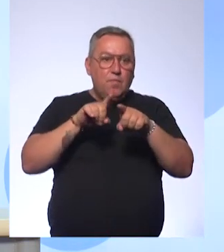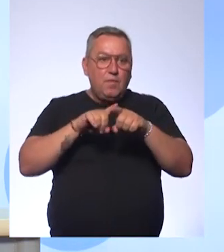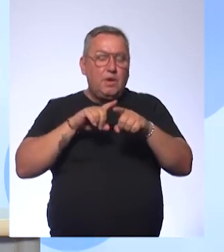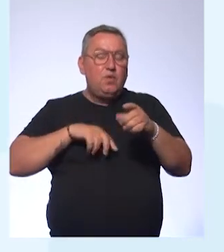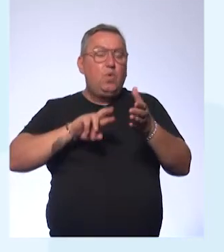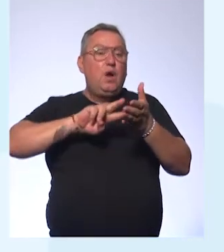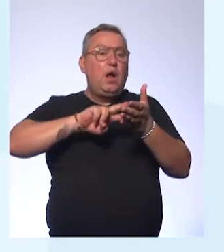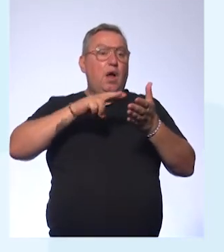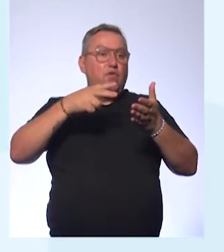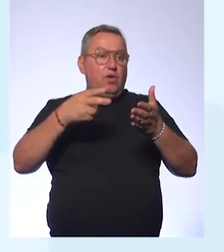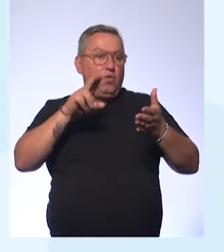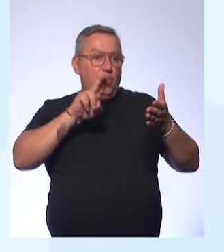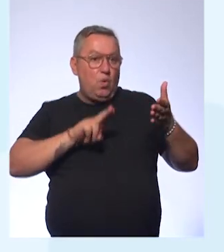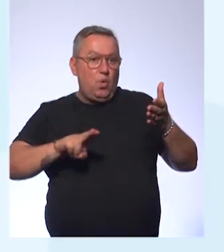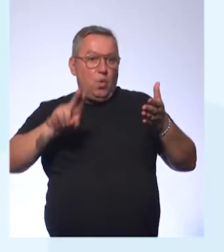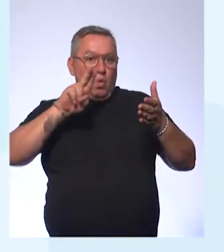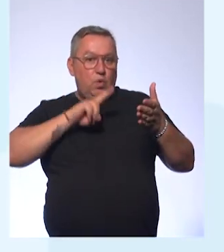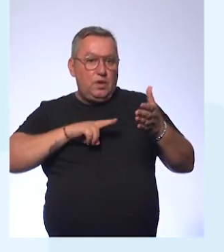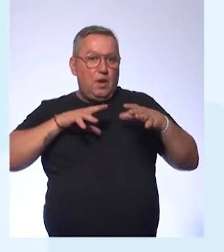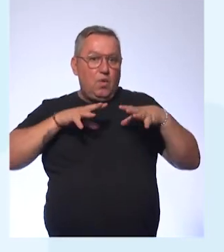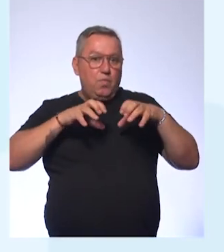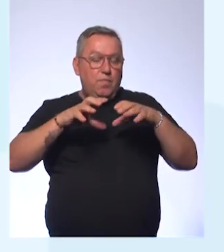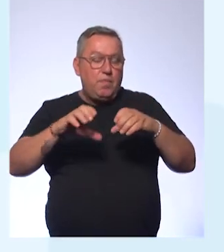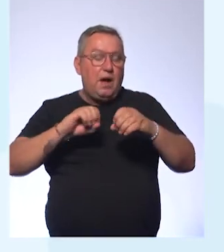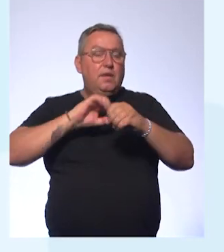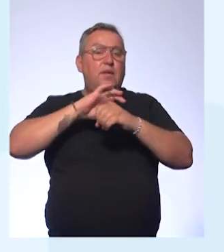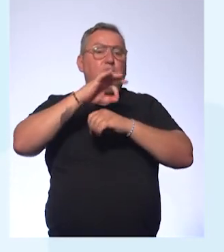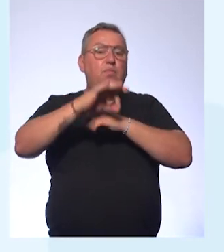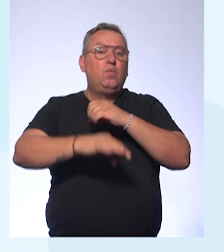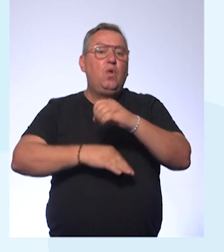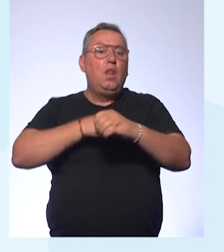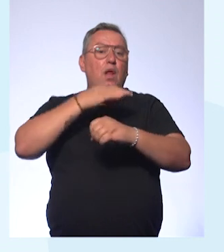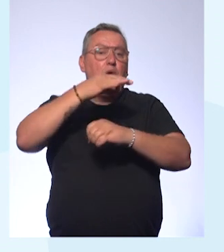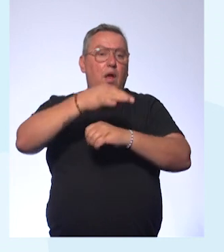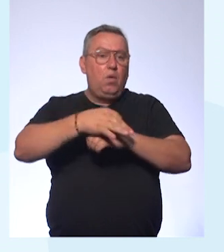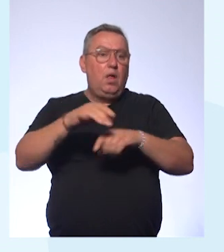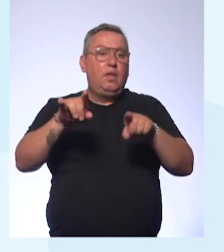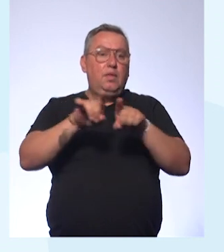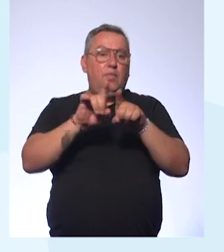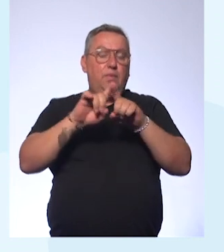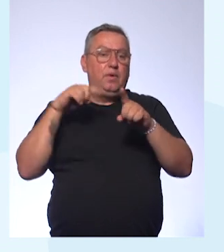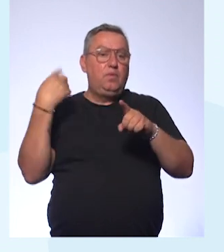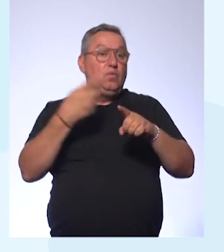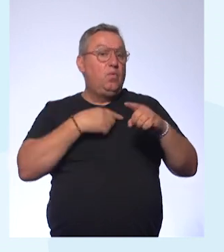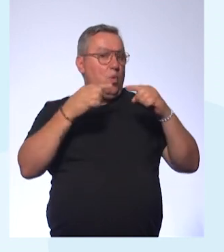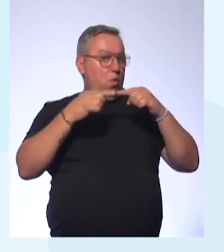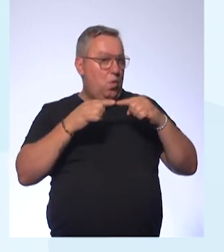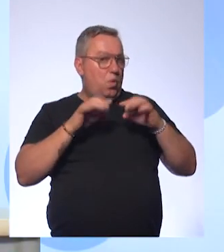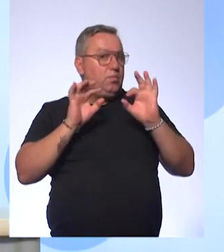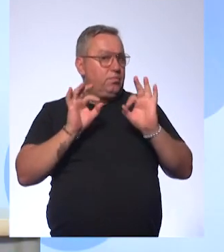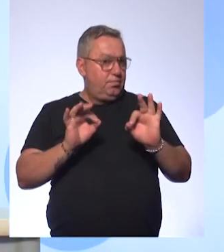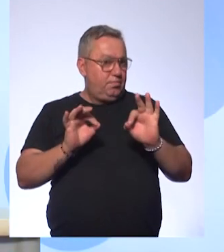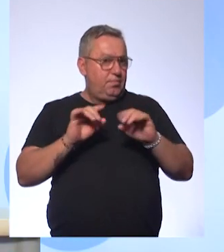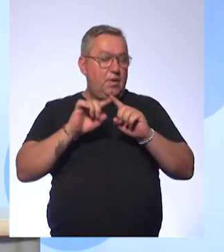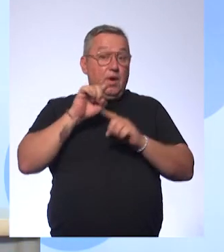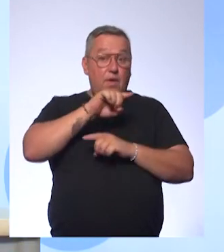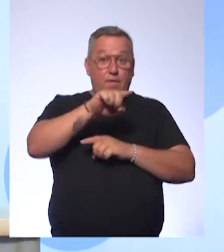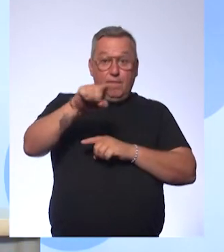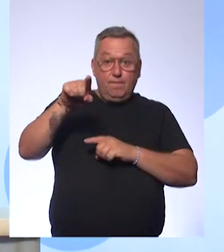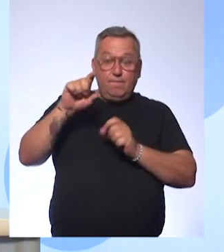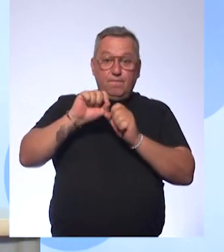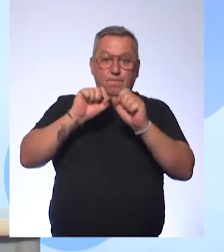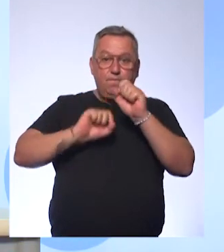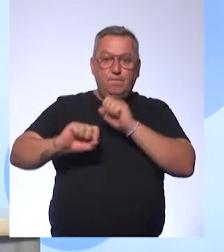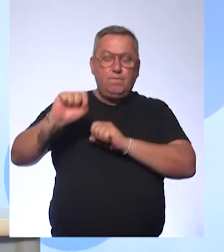produto usando suas massas moleculares. E com isso, vamos fazer aqui nosso combinado de sempre, tá? Que é que vocês realizem